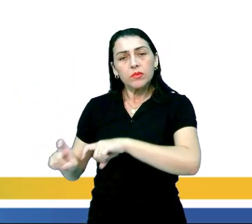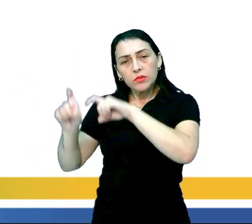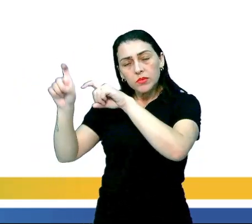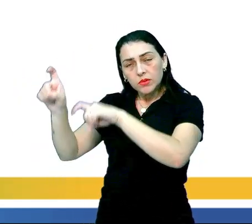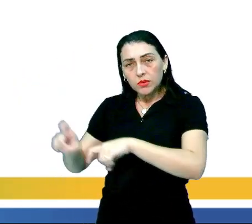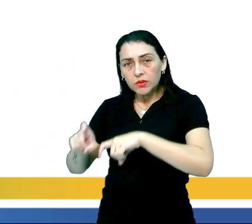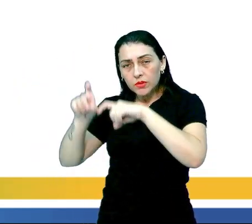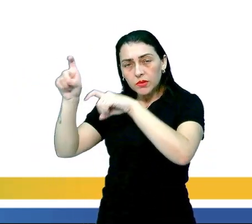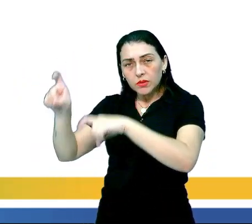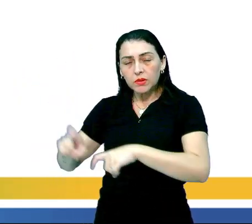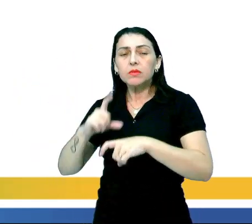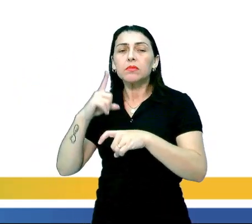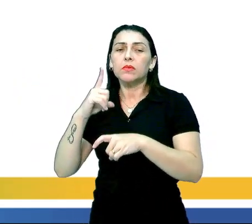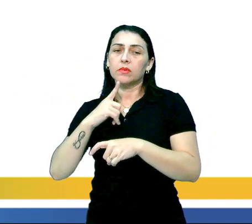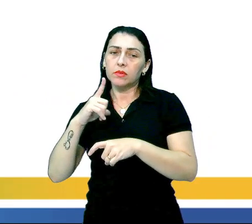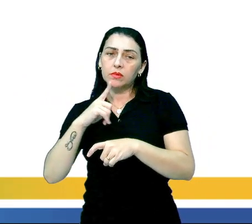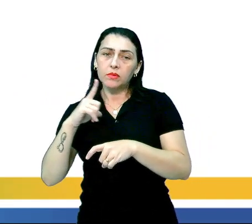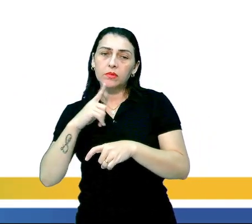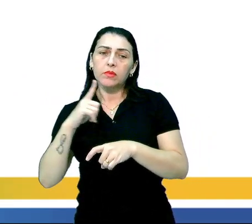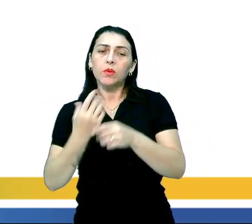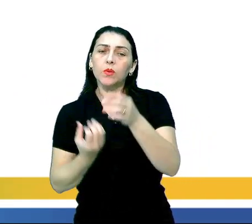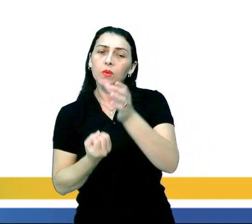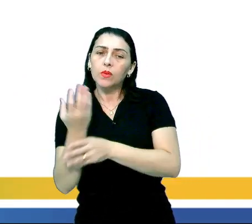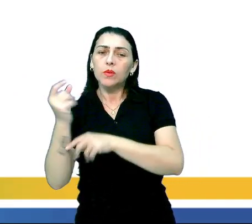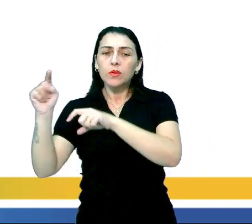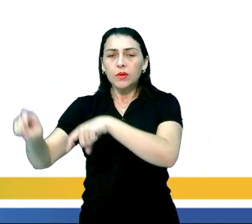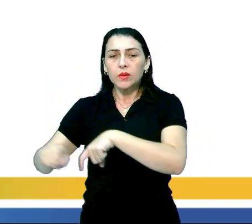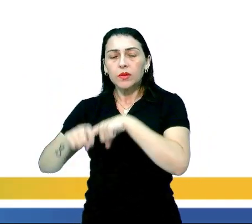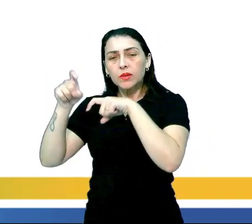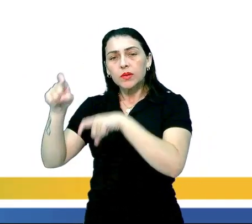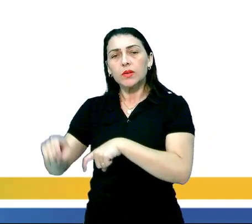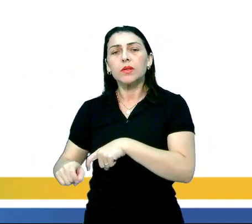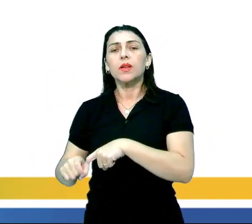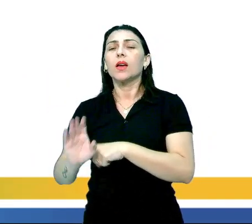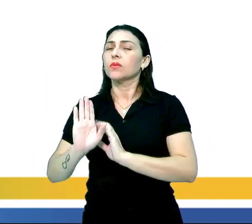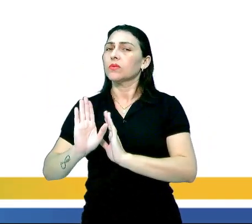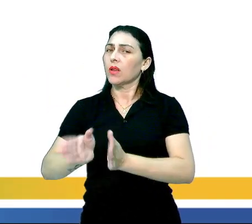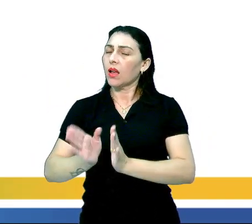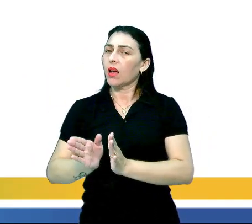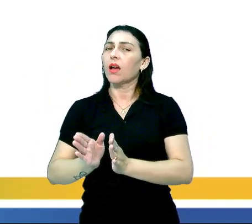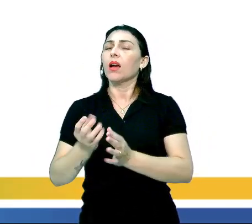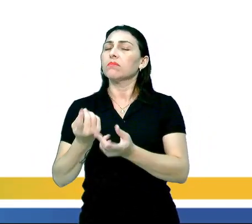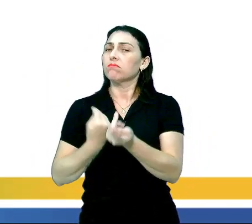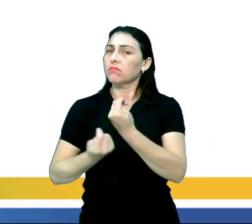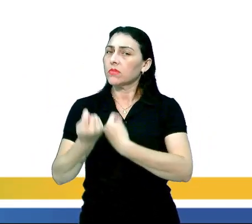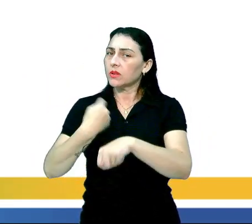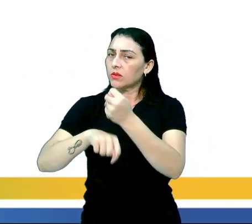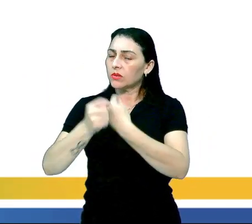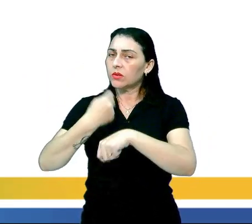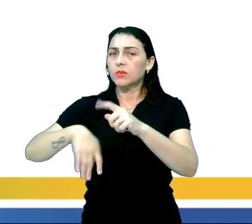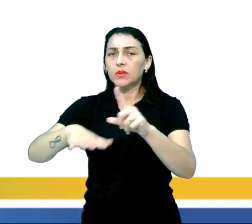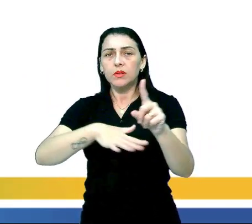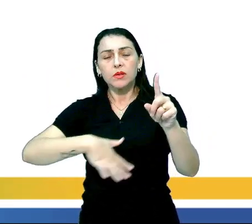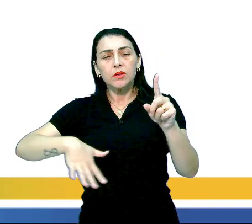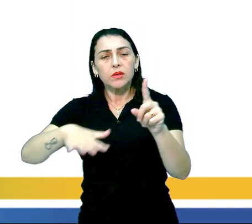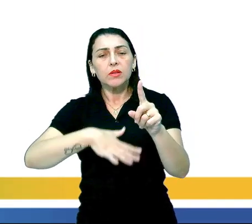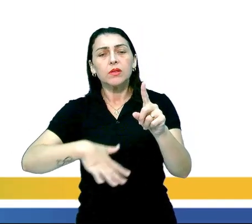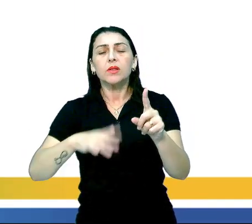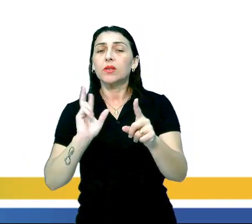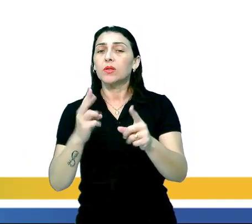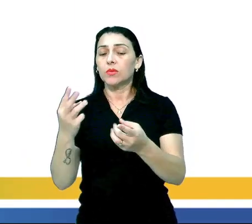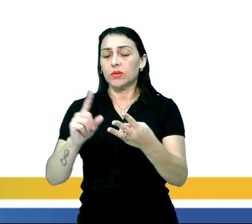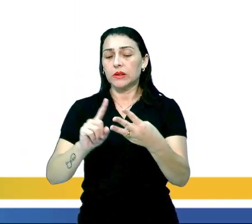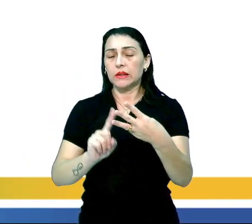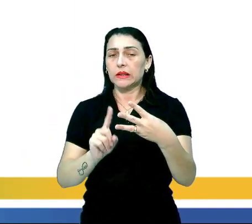para a direita, nós temos a questão da produção agrícola, né, que marcou muito a economia das sociedades.